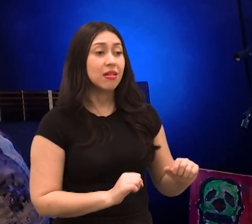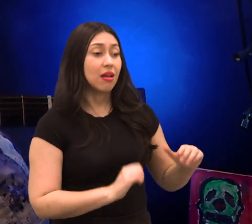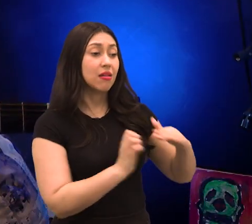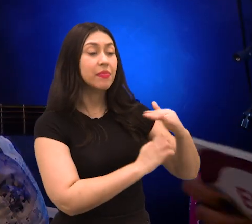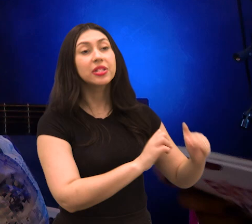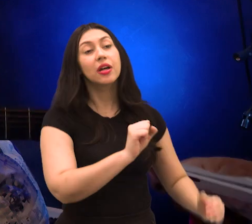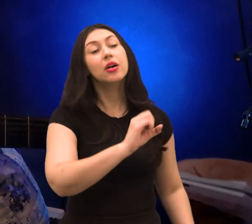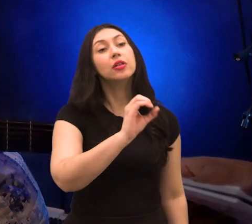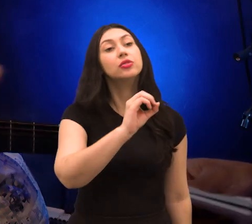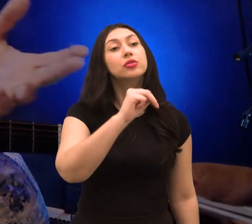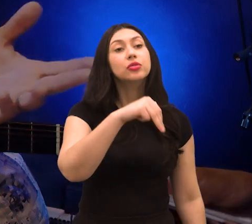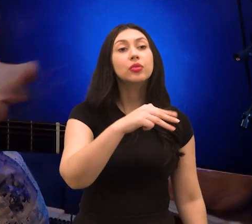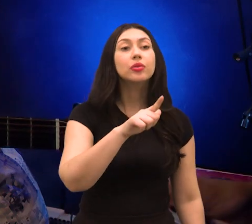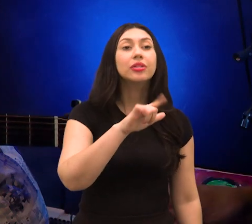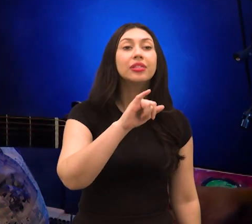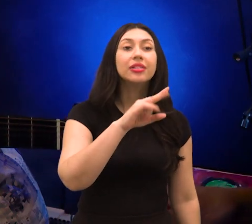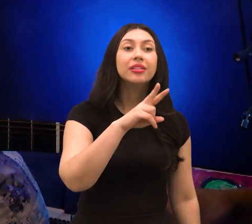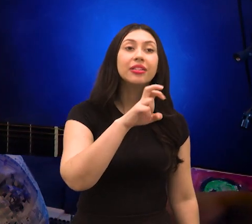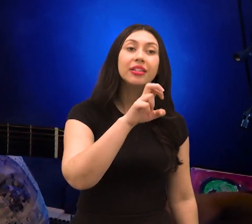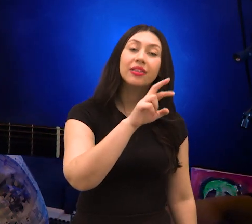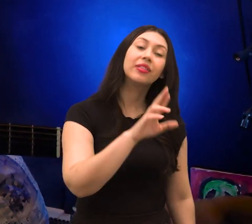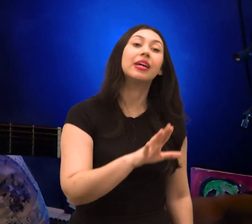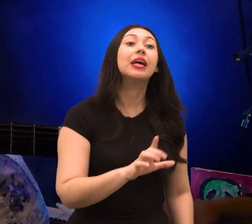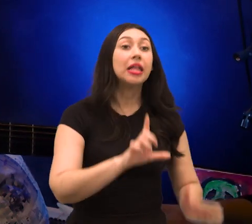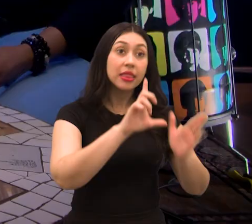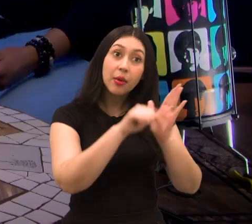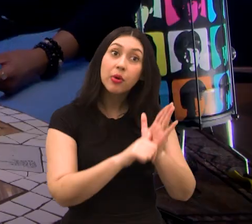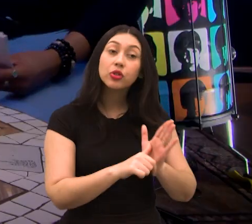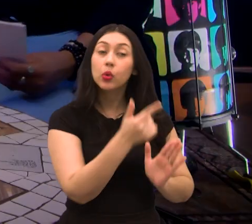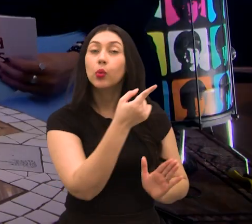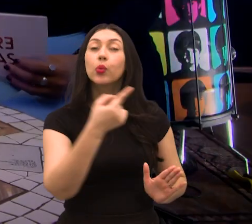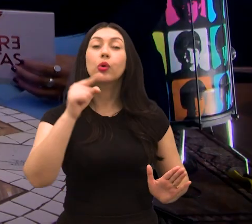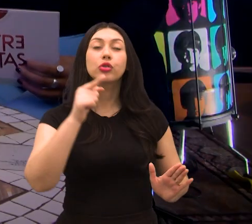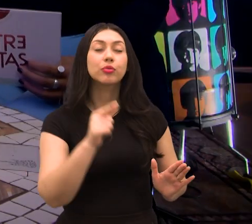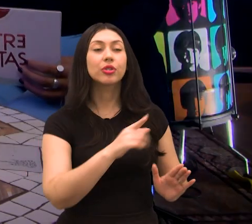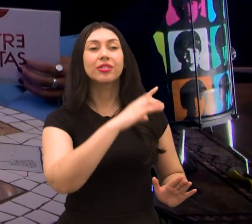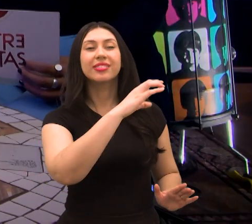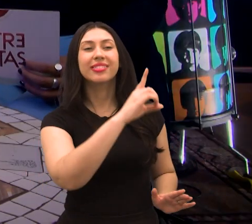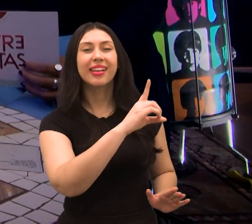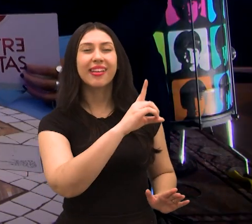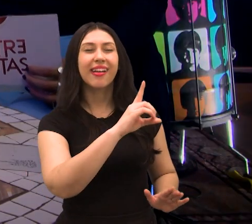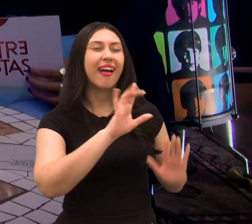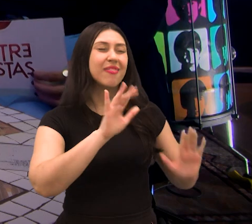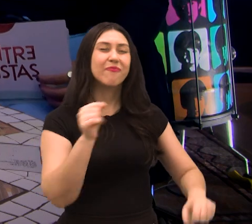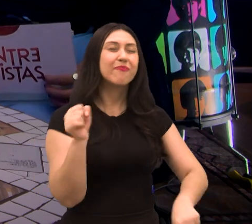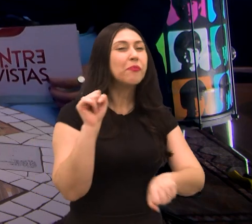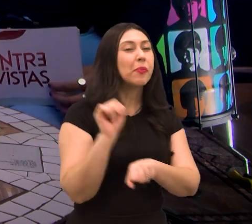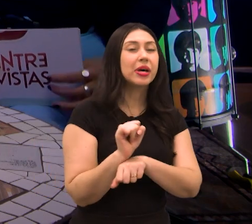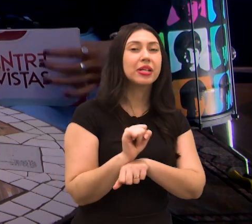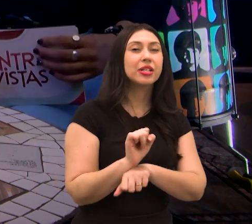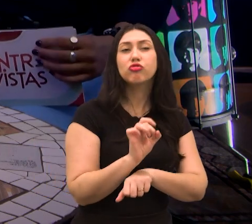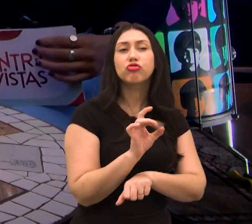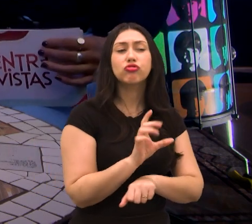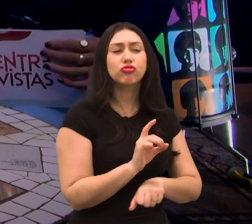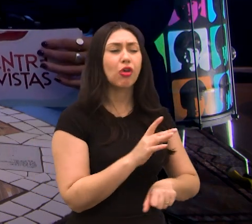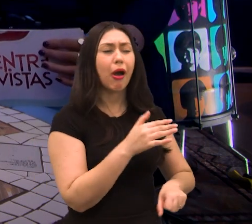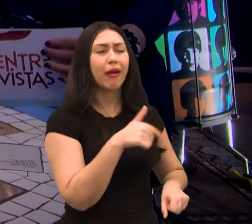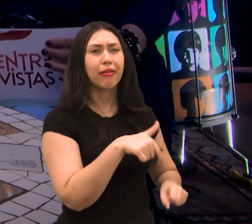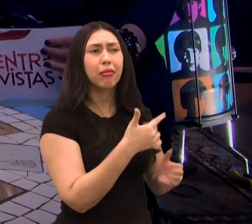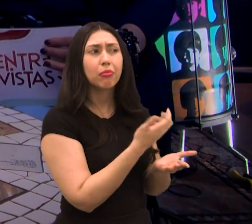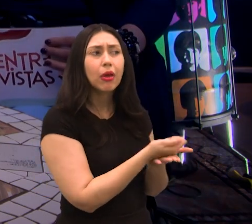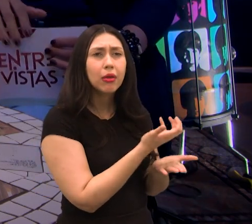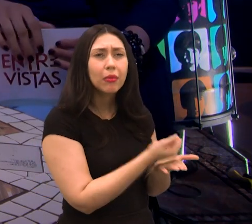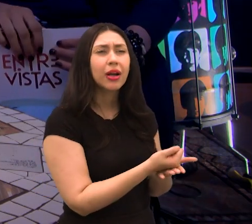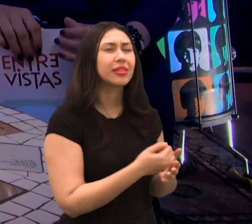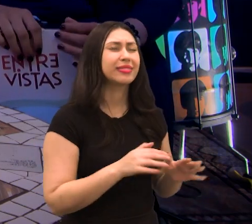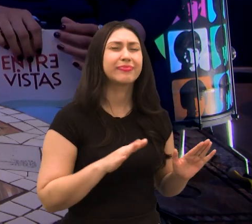E lançado pela gravadora Som Livre. Que legal, Peleco, que maravilhoso. Depois eu gravei o último disco, né? Assim, aí de lá pra cá eu não gravei outro disco. Gravei